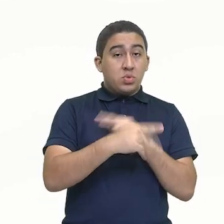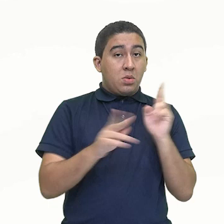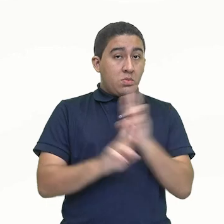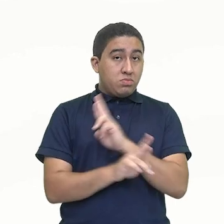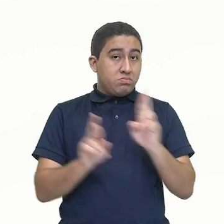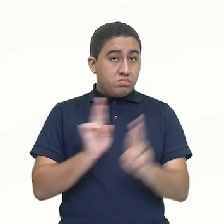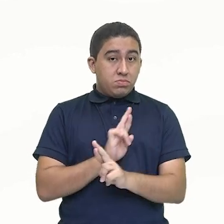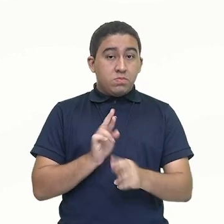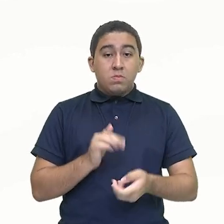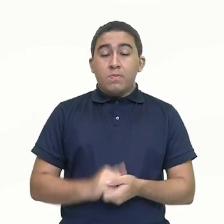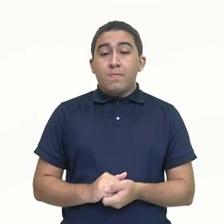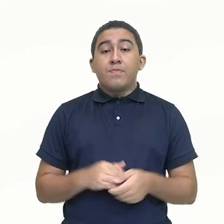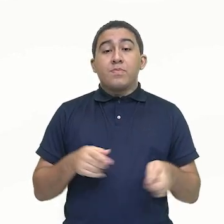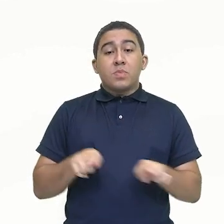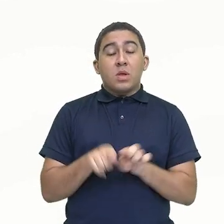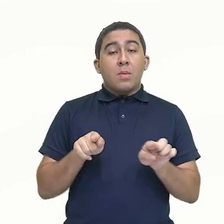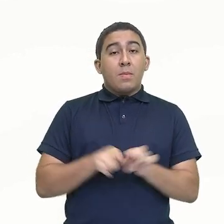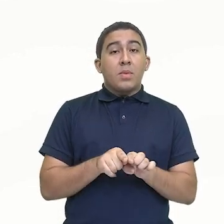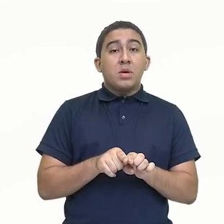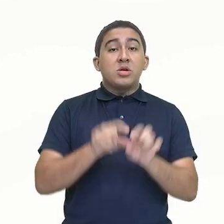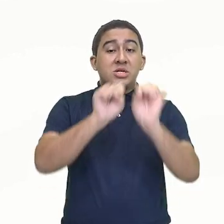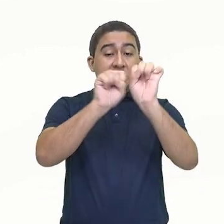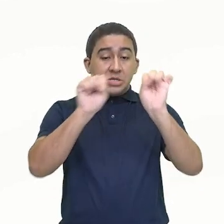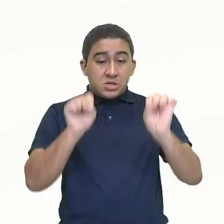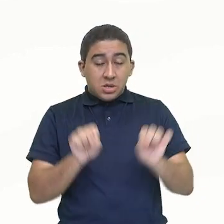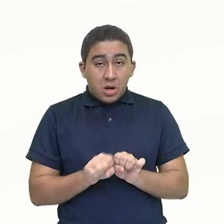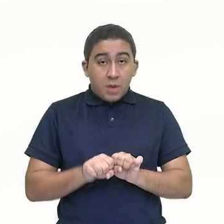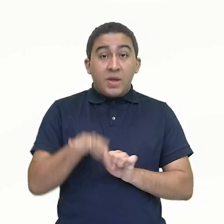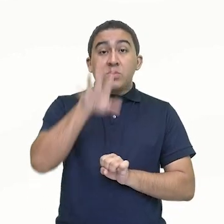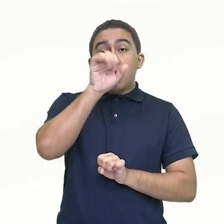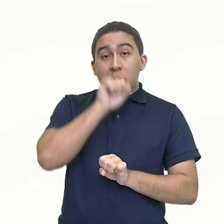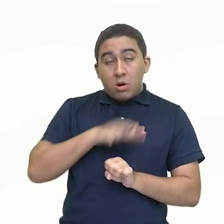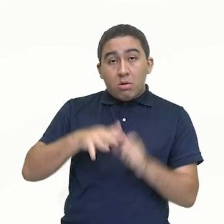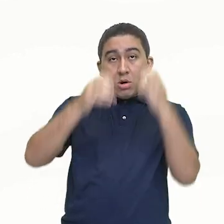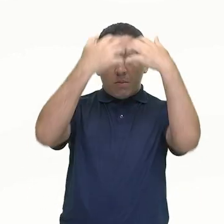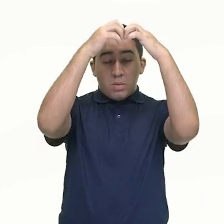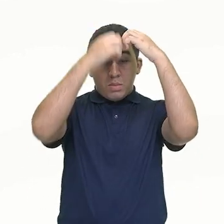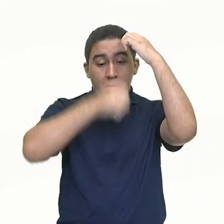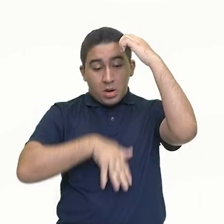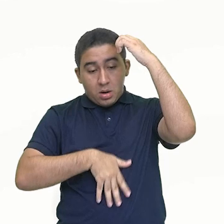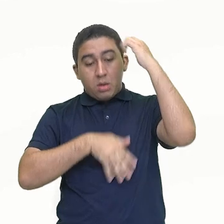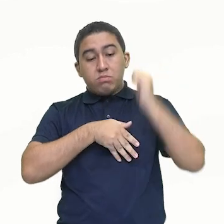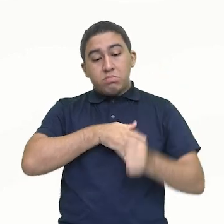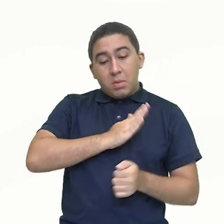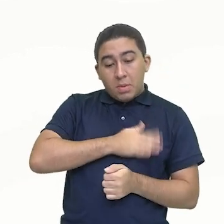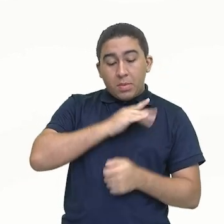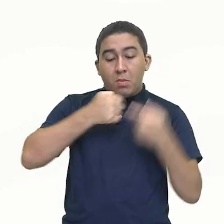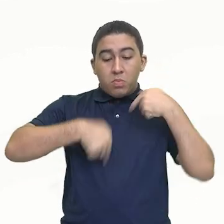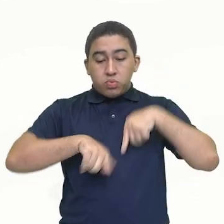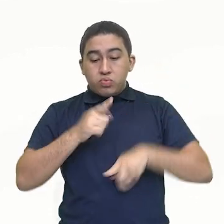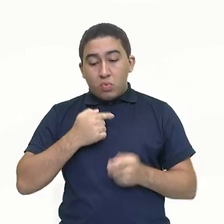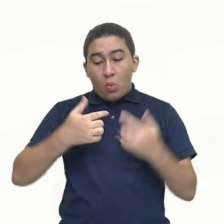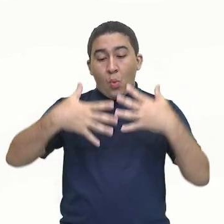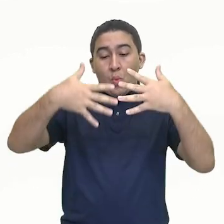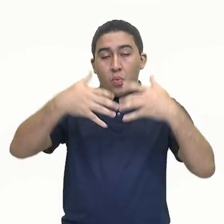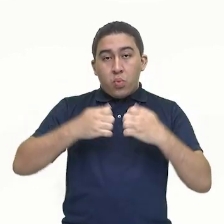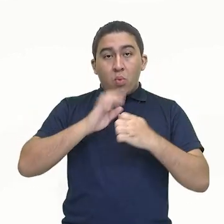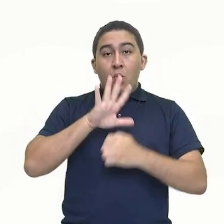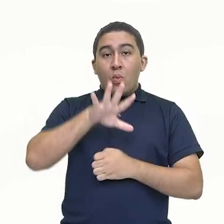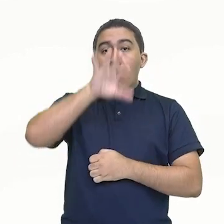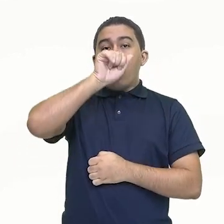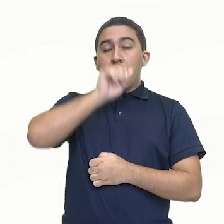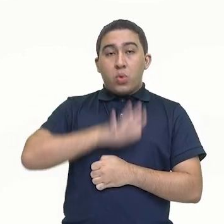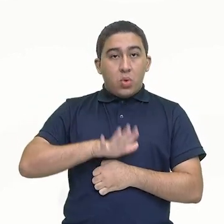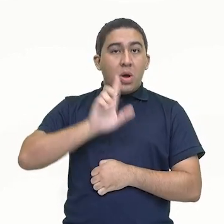si. E os vários sistemas vão formar o indivíduo, o organismo